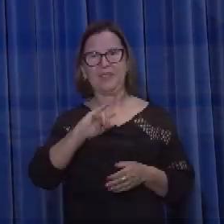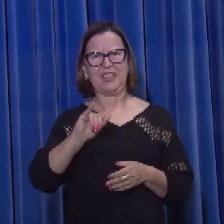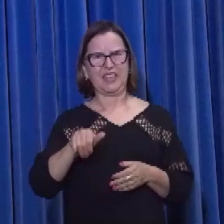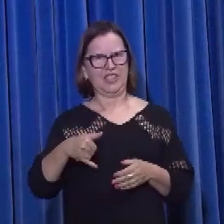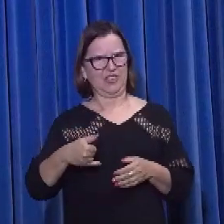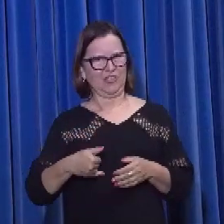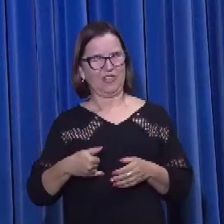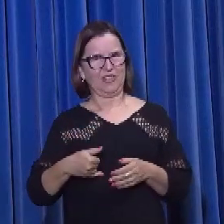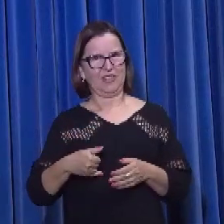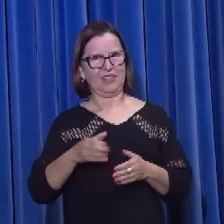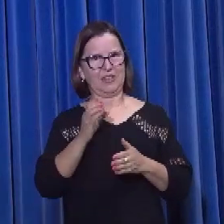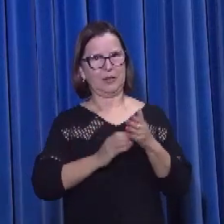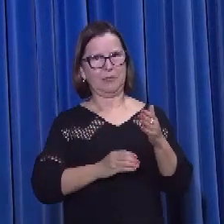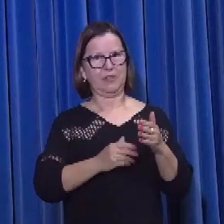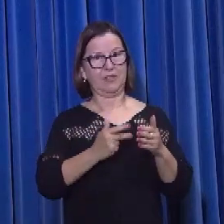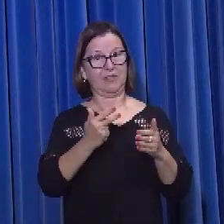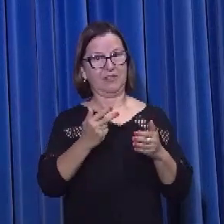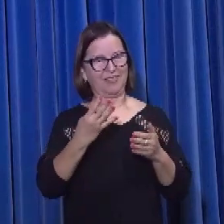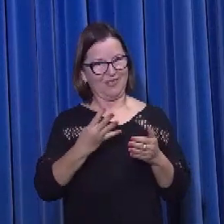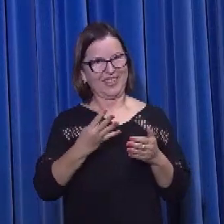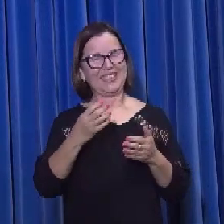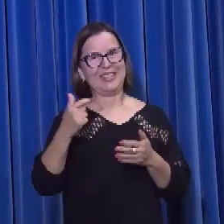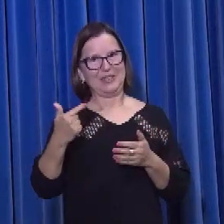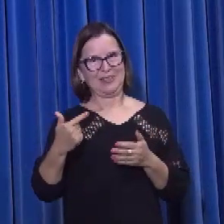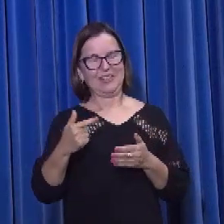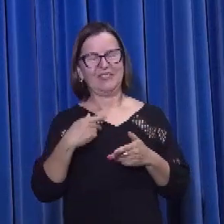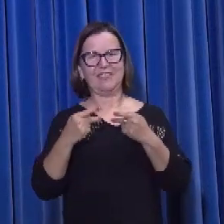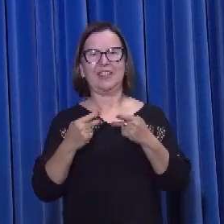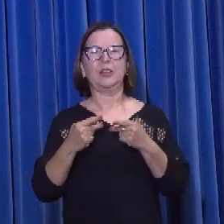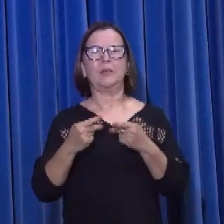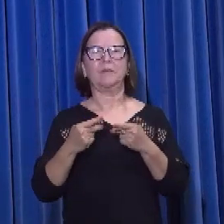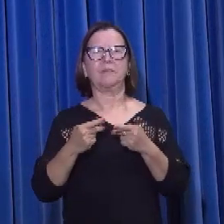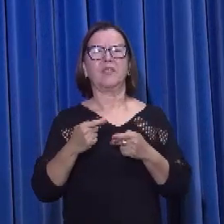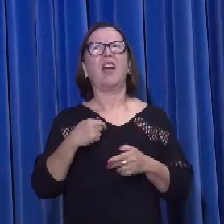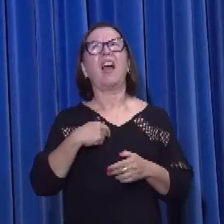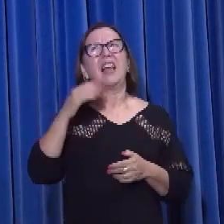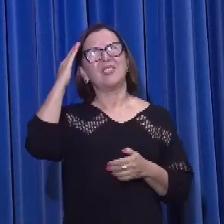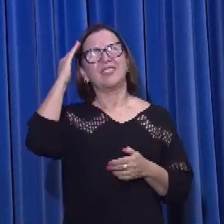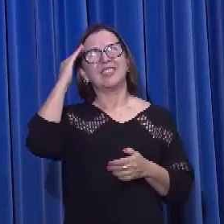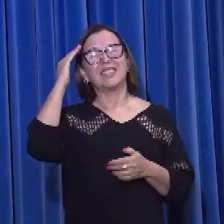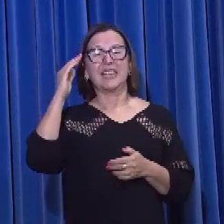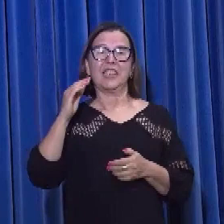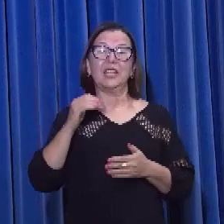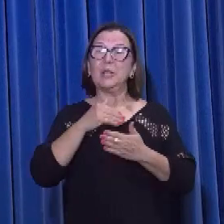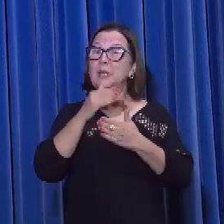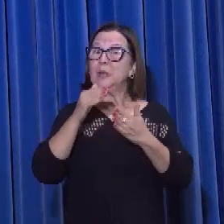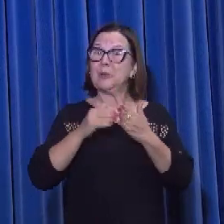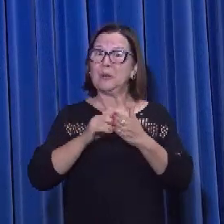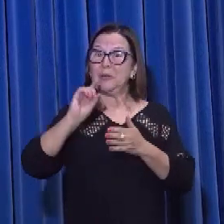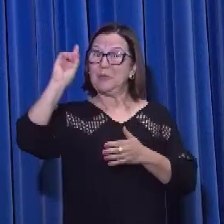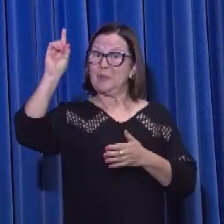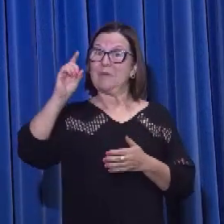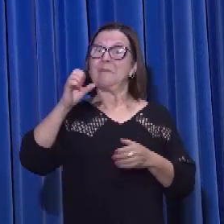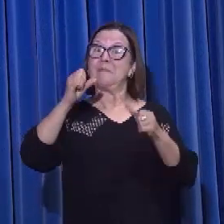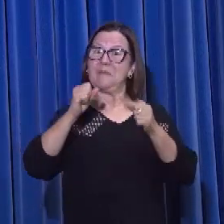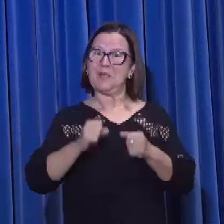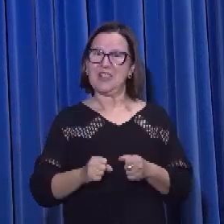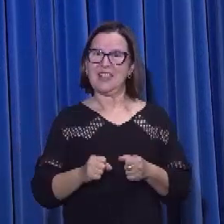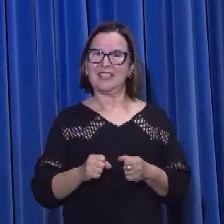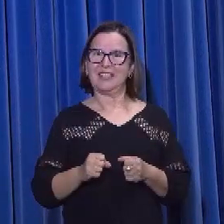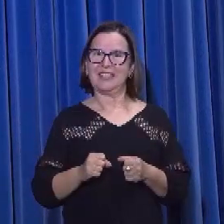42:2. Bem, sei que tudo pode, e nenhum dos seus planos pode ser